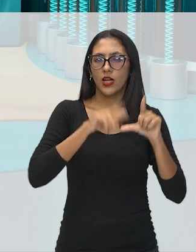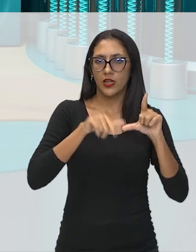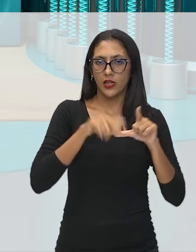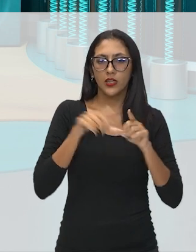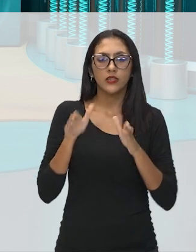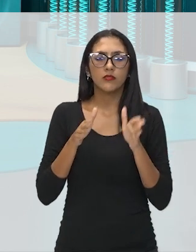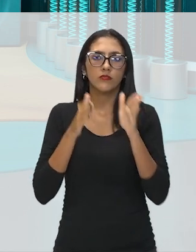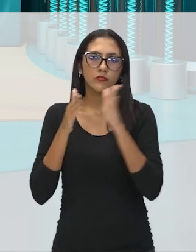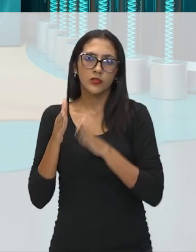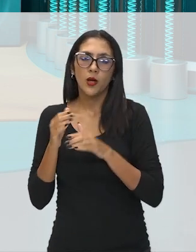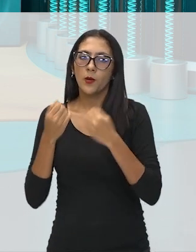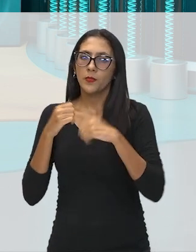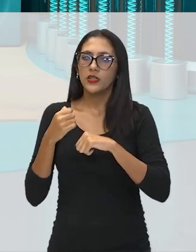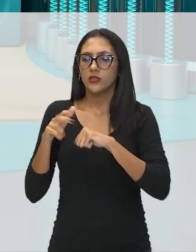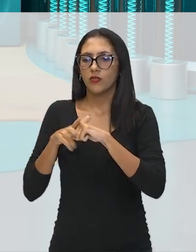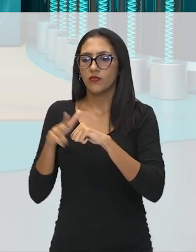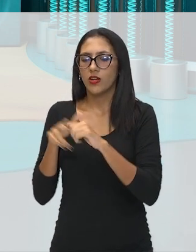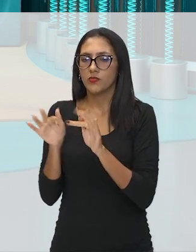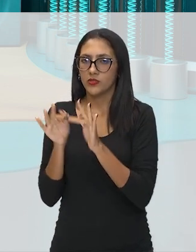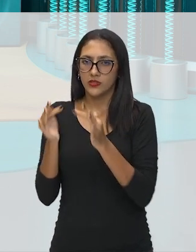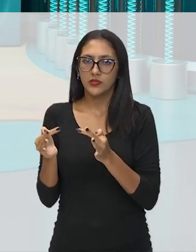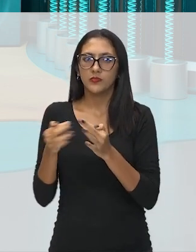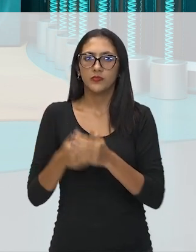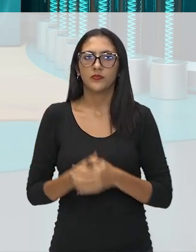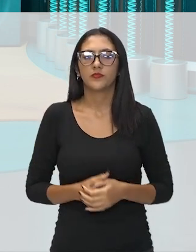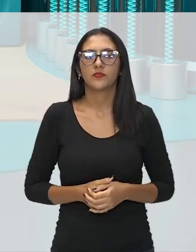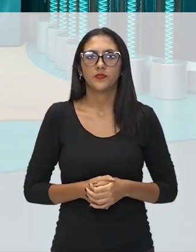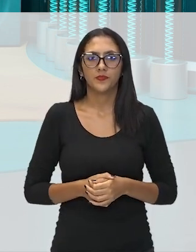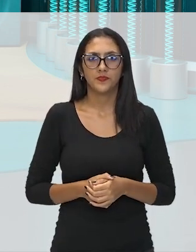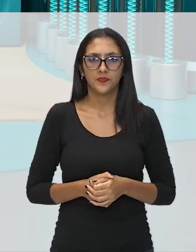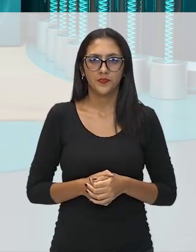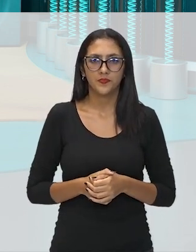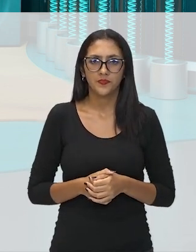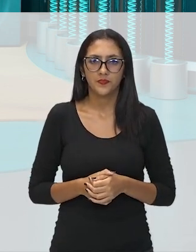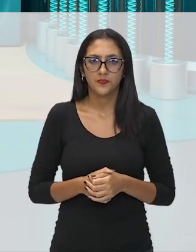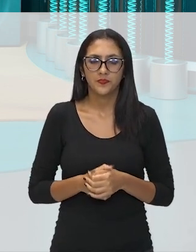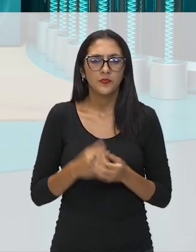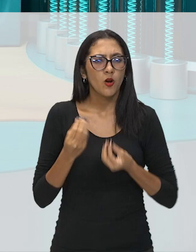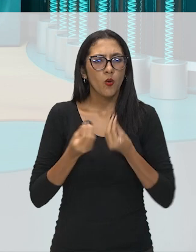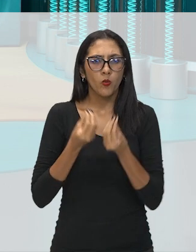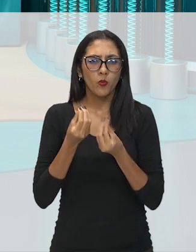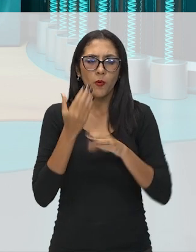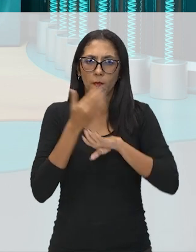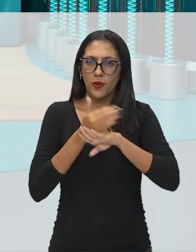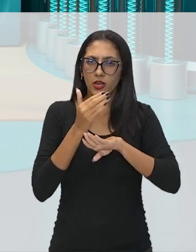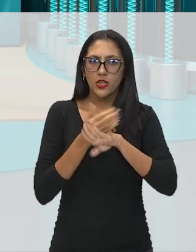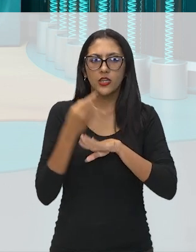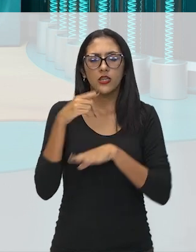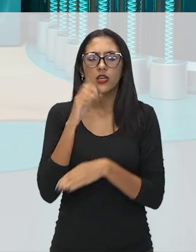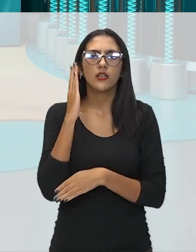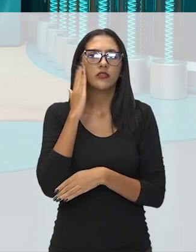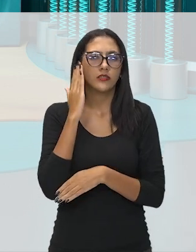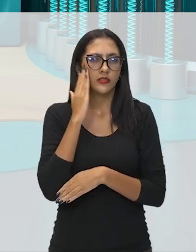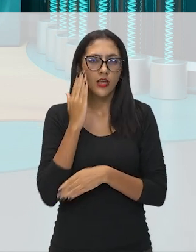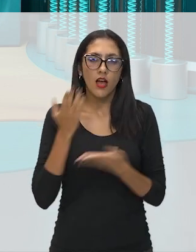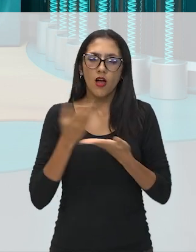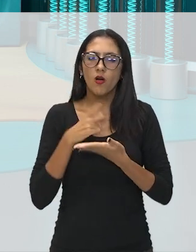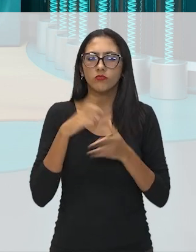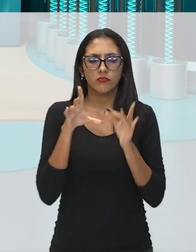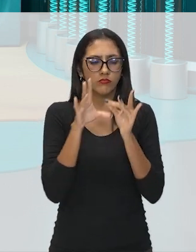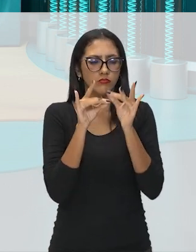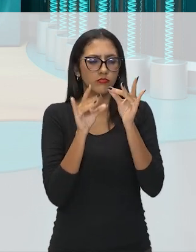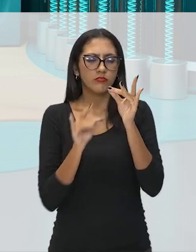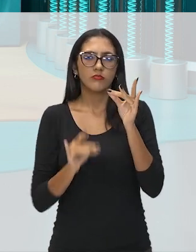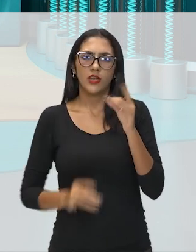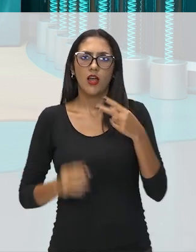aqui, certo? Como vou trabalhar isso com vocês? Vejam aqui que eu vou detalhar